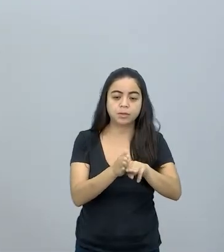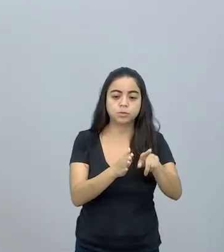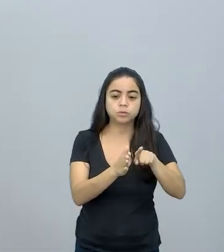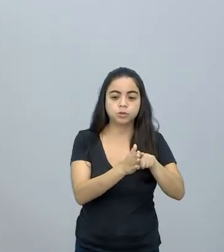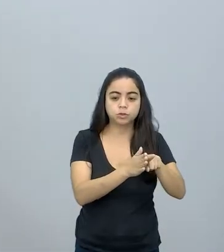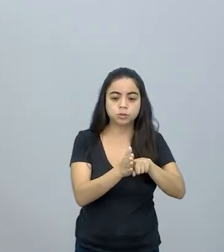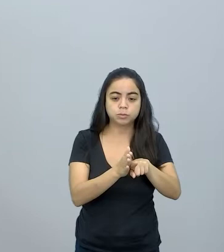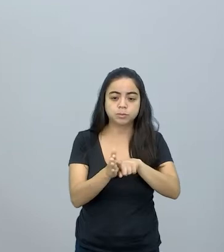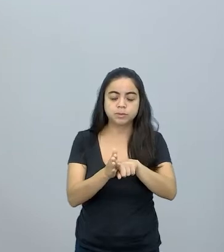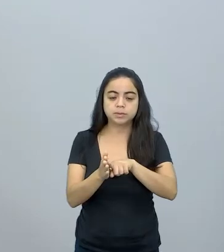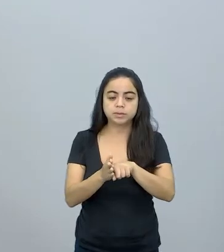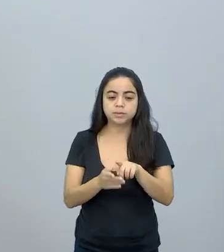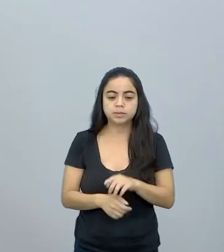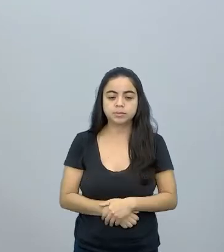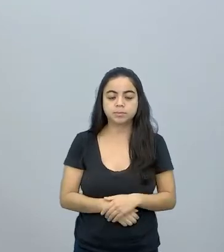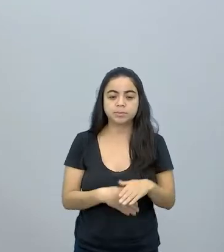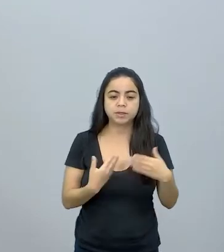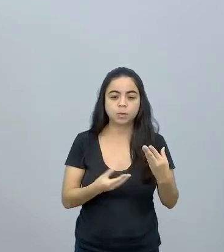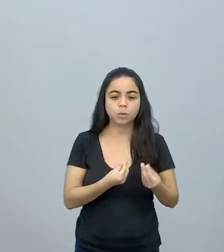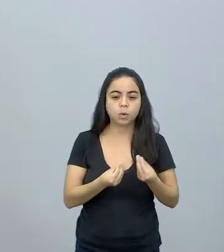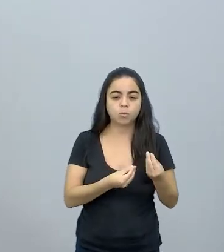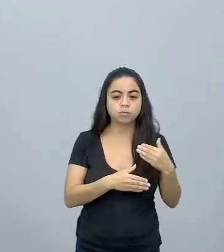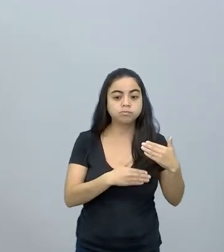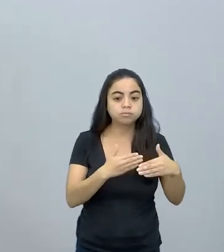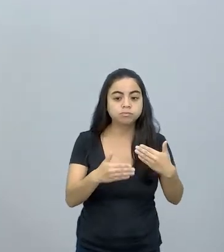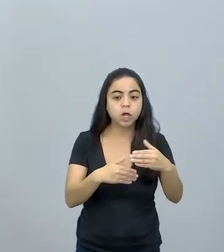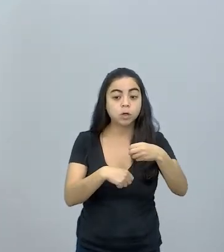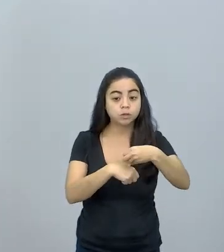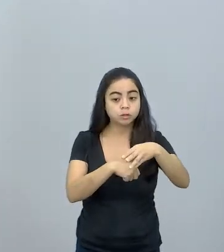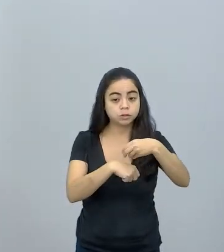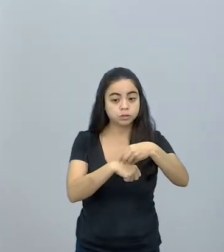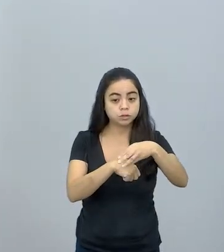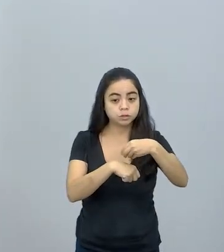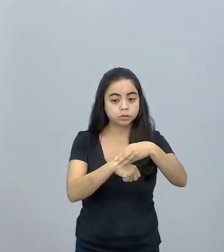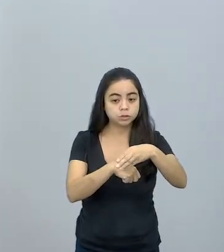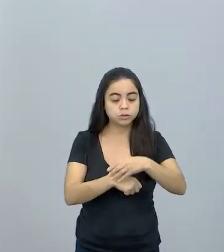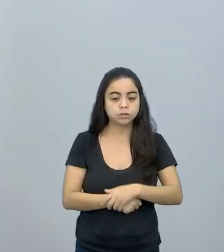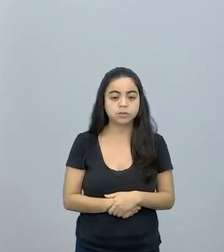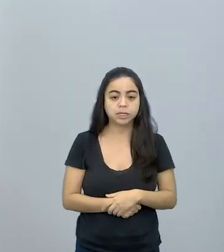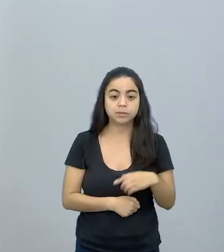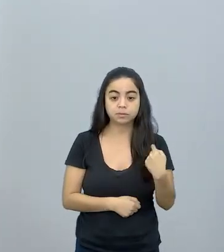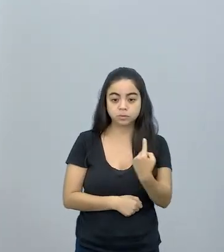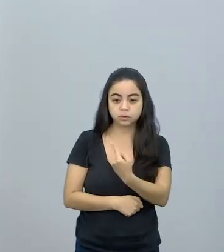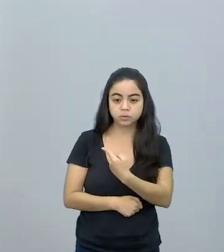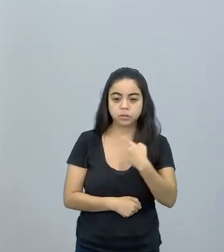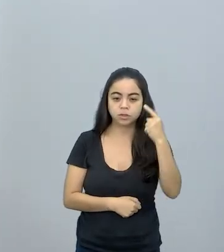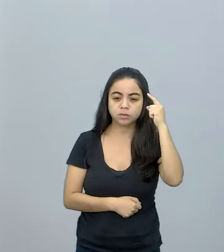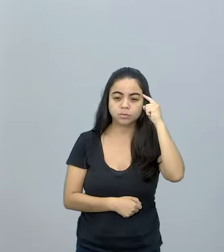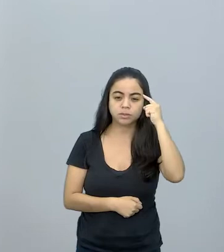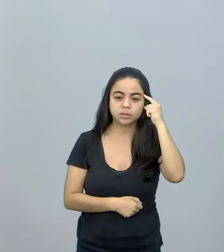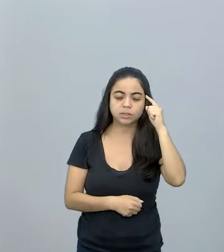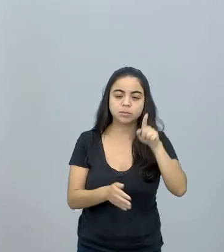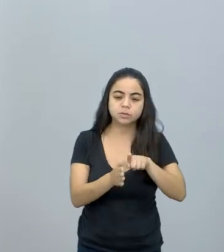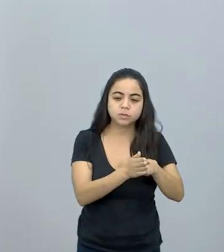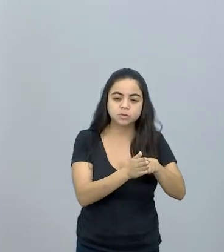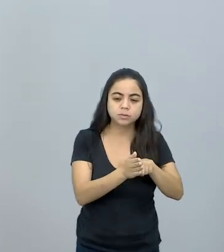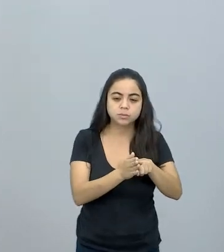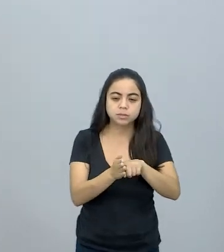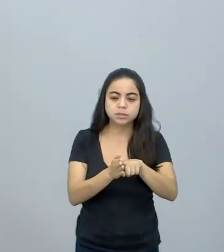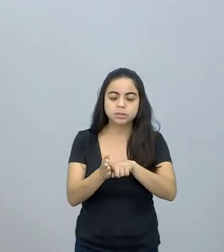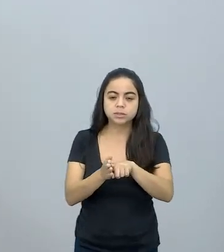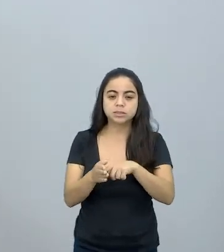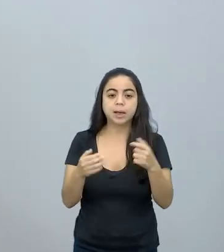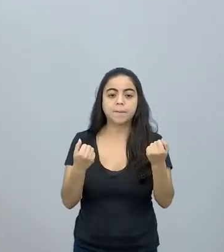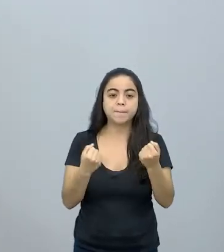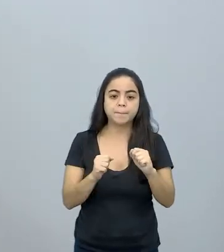pesquisa, né? Ou seja, um caminho aí, uma dica que nós, quando fazemos pesquisa, pode nos